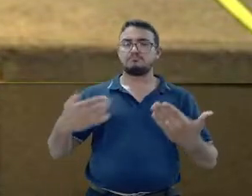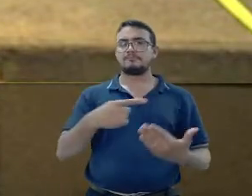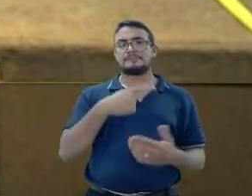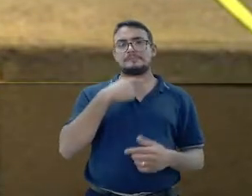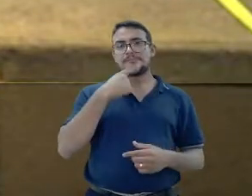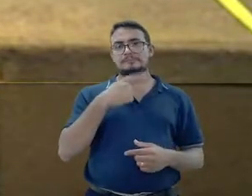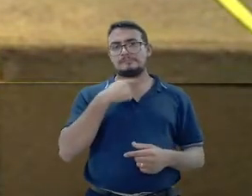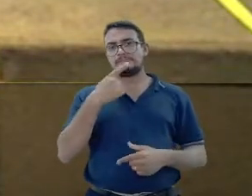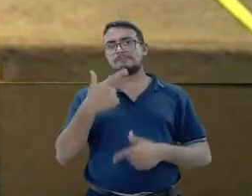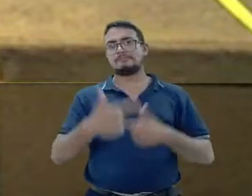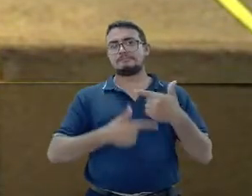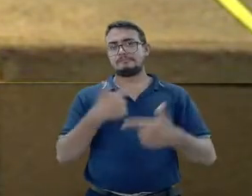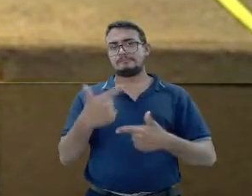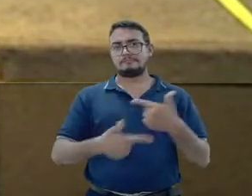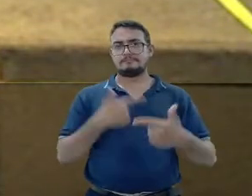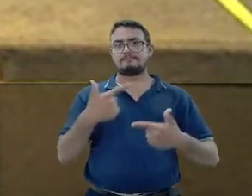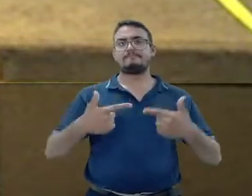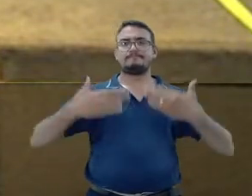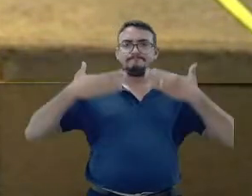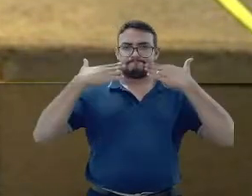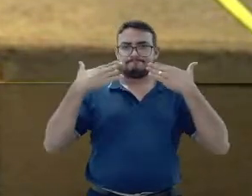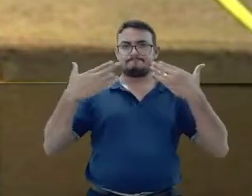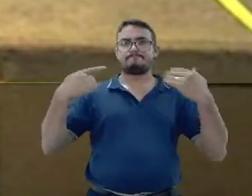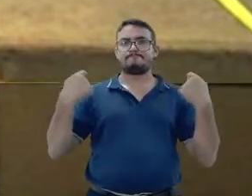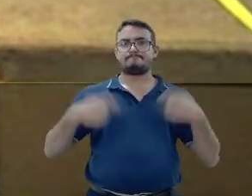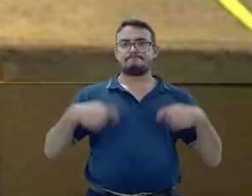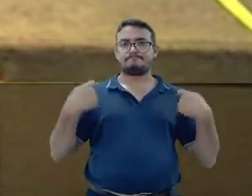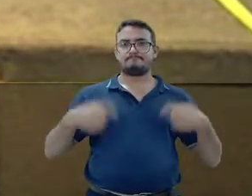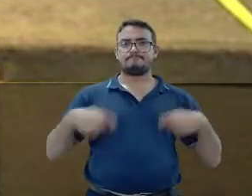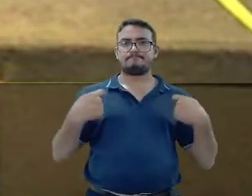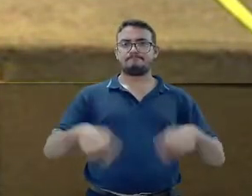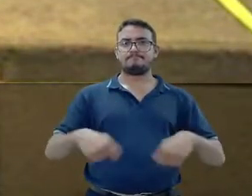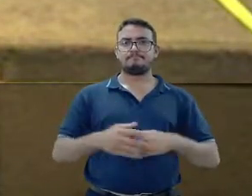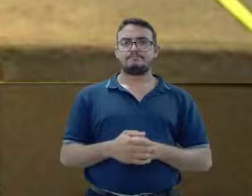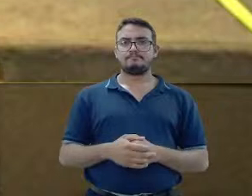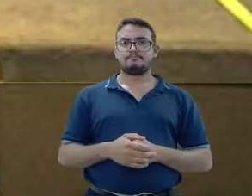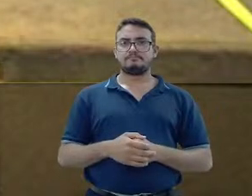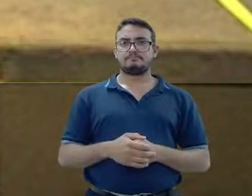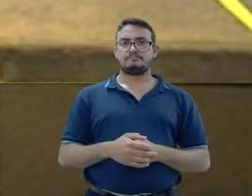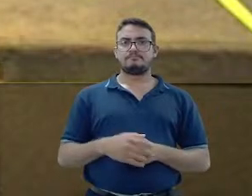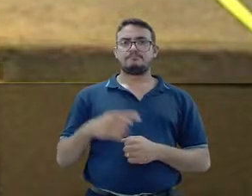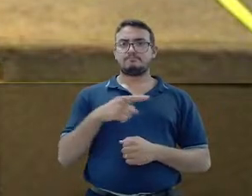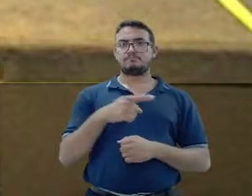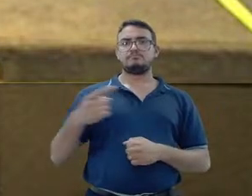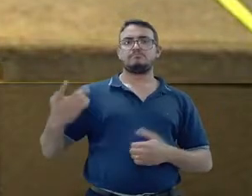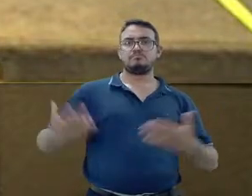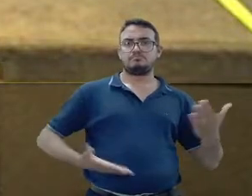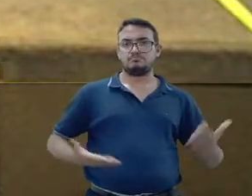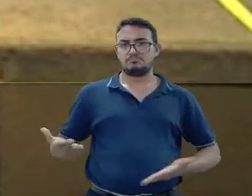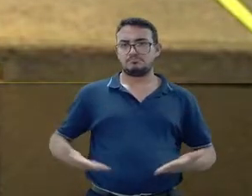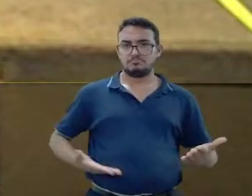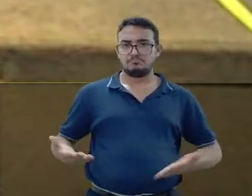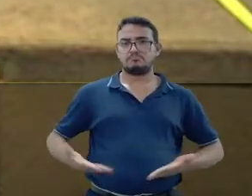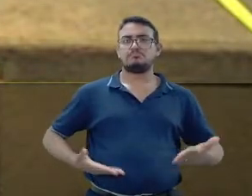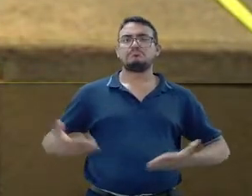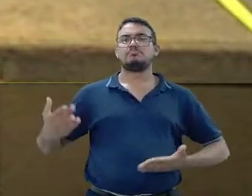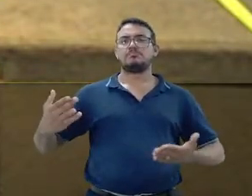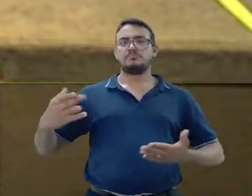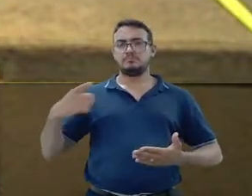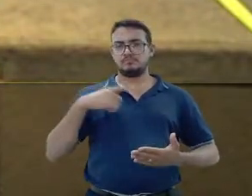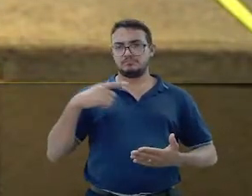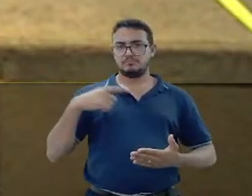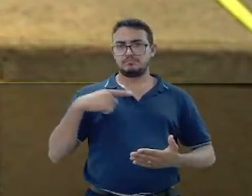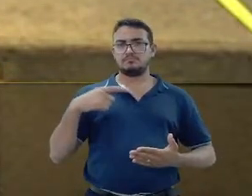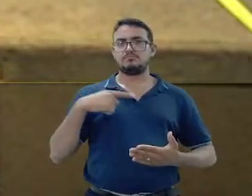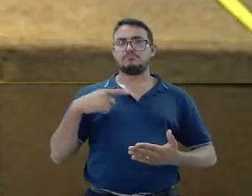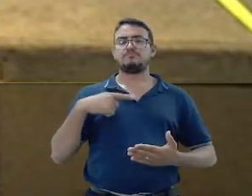laborativa, e de modo a que o obreiro houve, sim, um aumento da sua